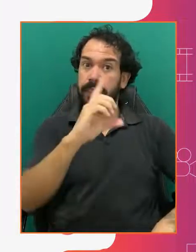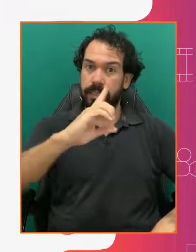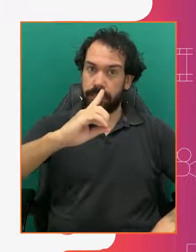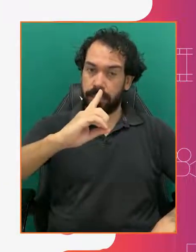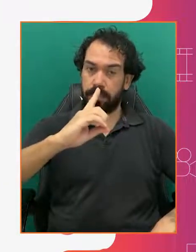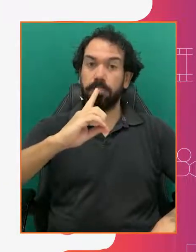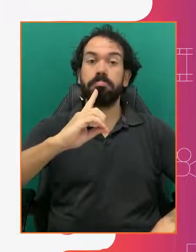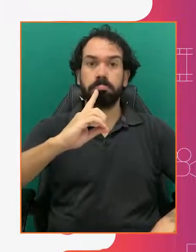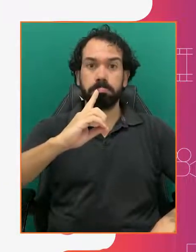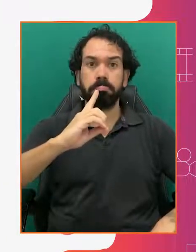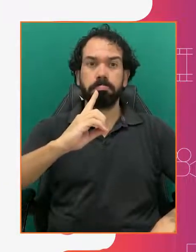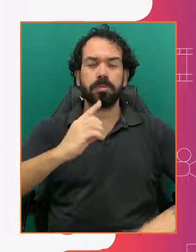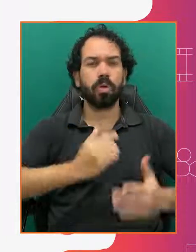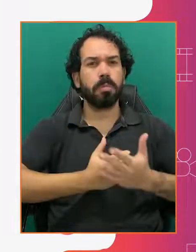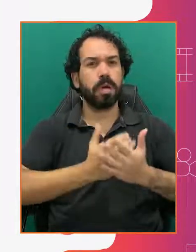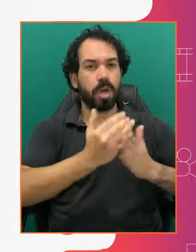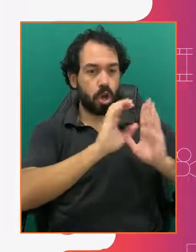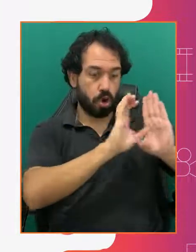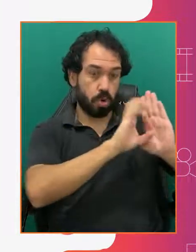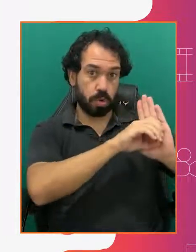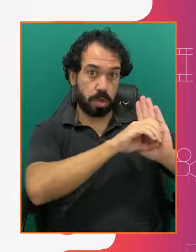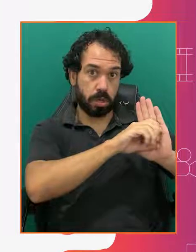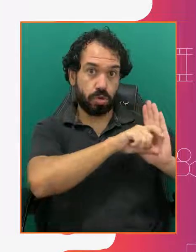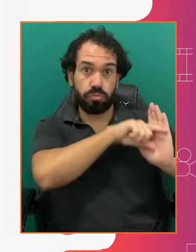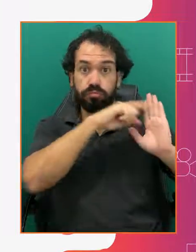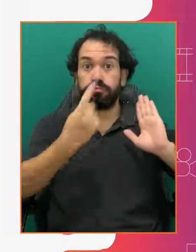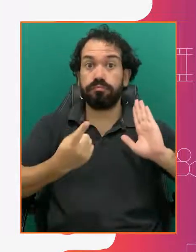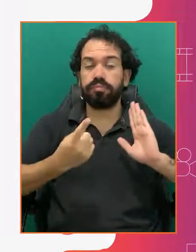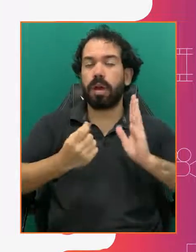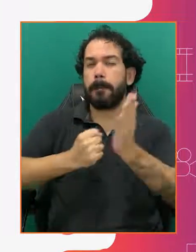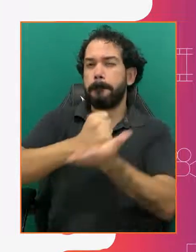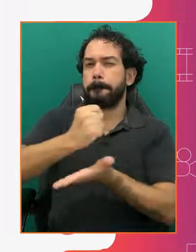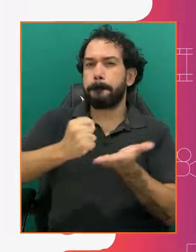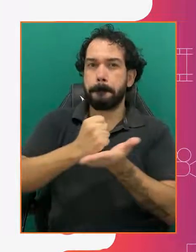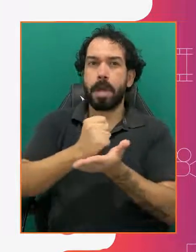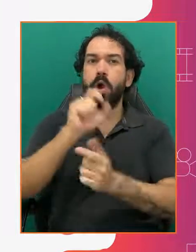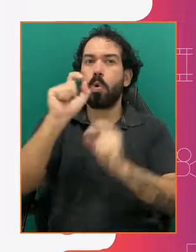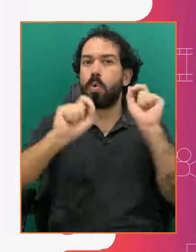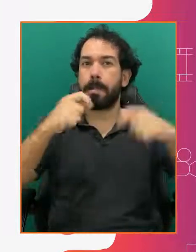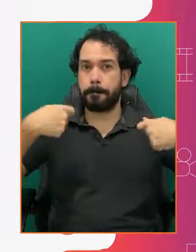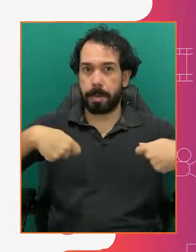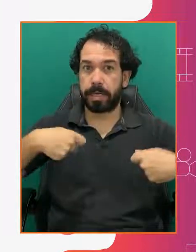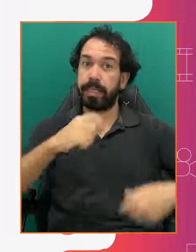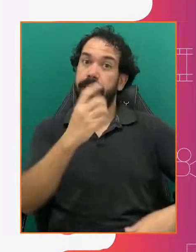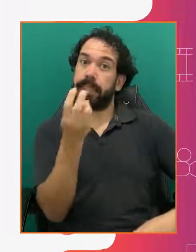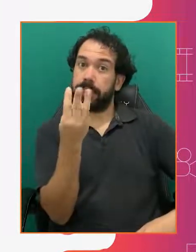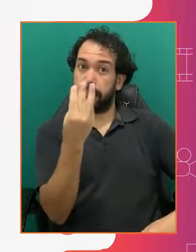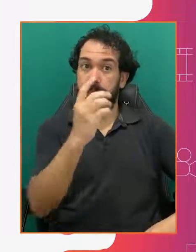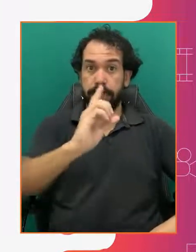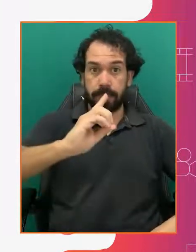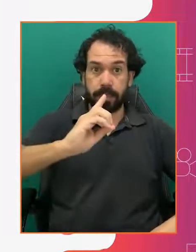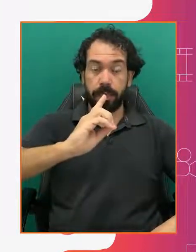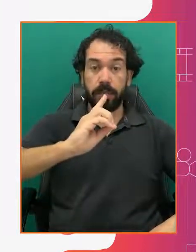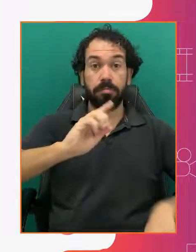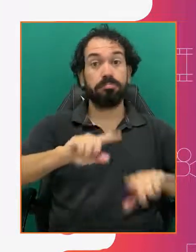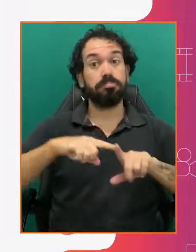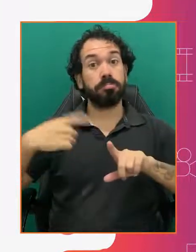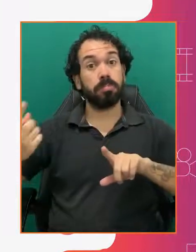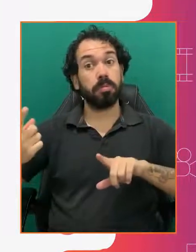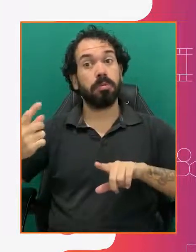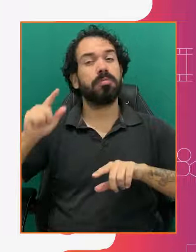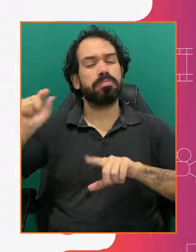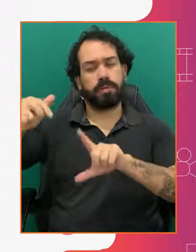3D, passando pela sua definição, pelos princípios básicos que constituem uma animação 3D e